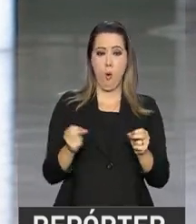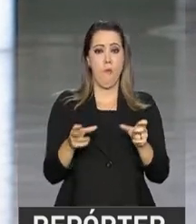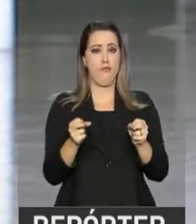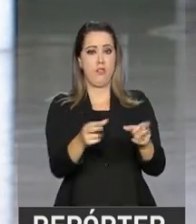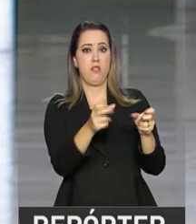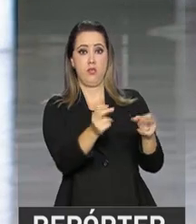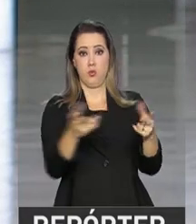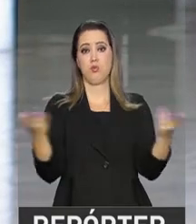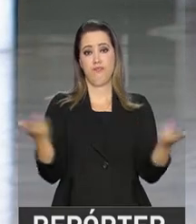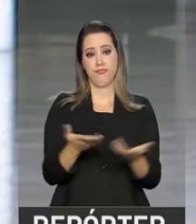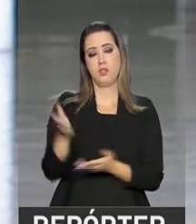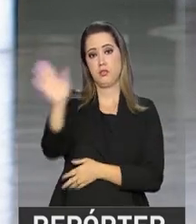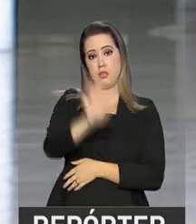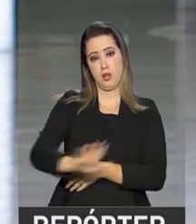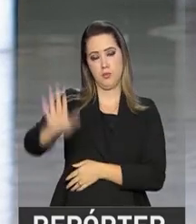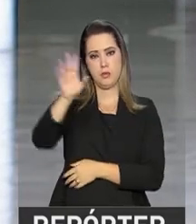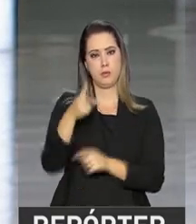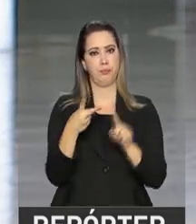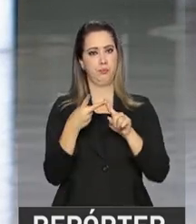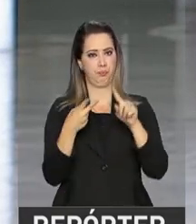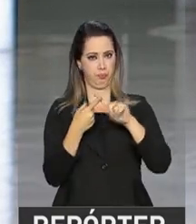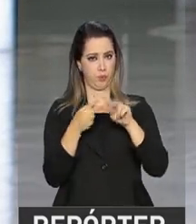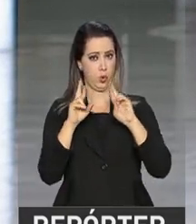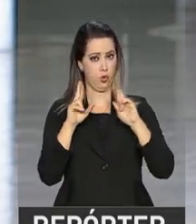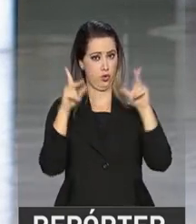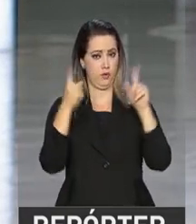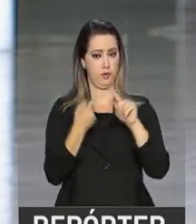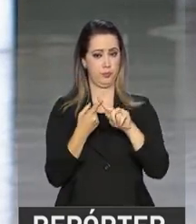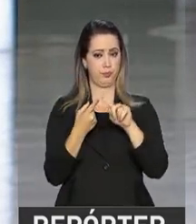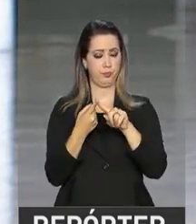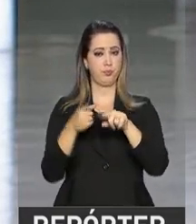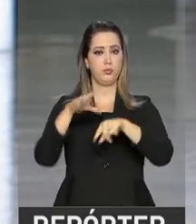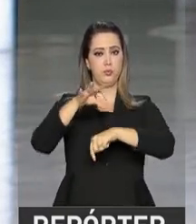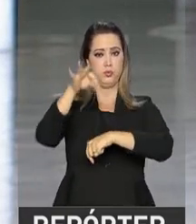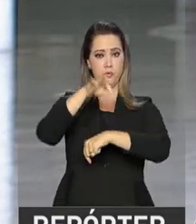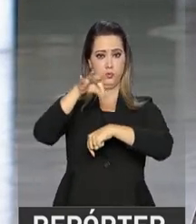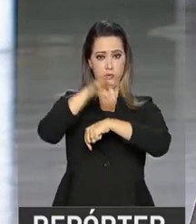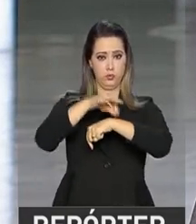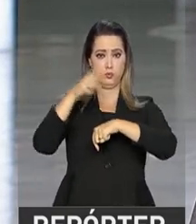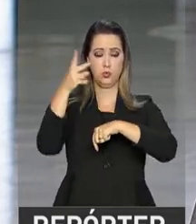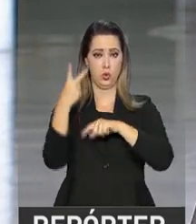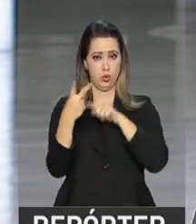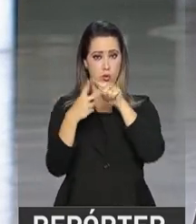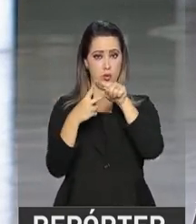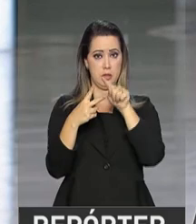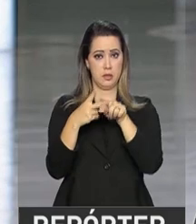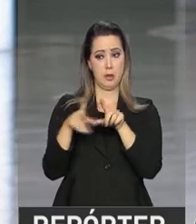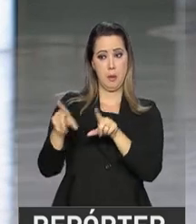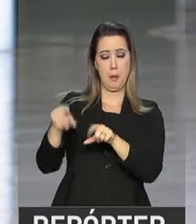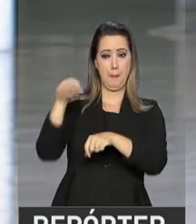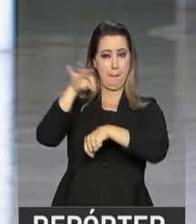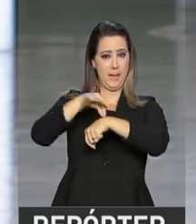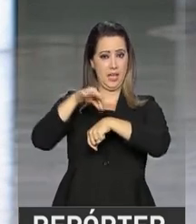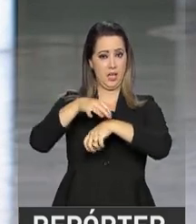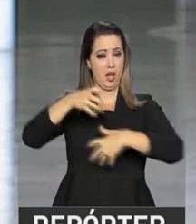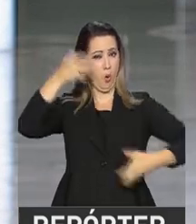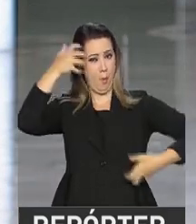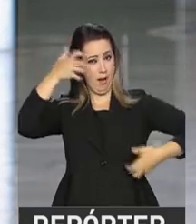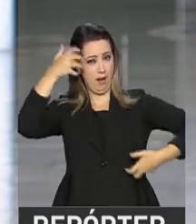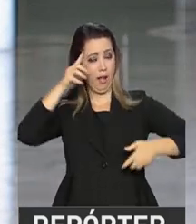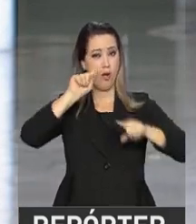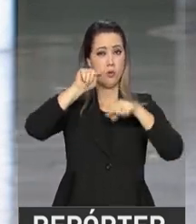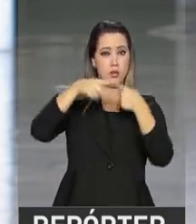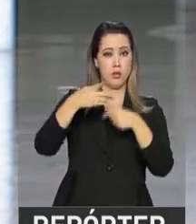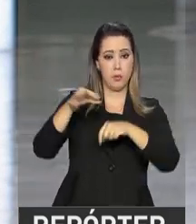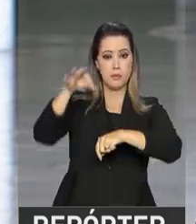dois diferentes tipos de mosquito picão macacos infectados e depois picão seres humanos e